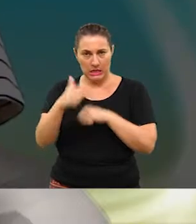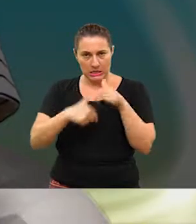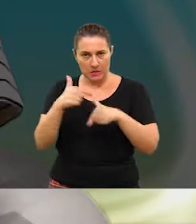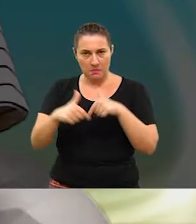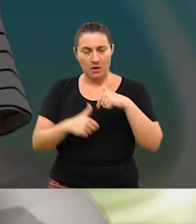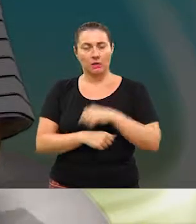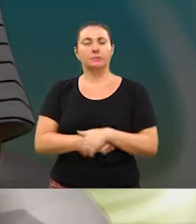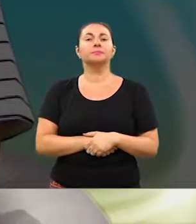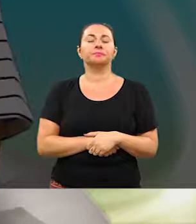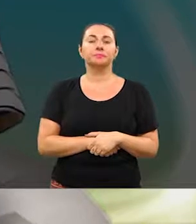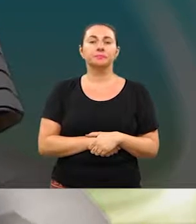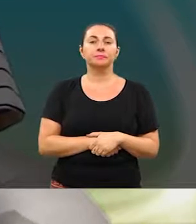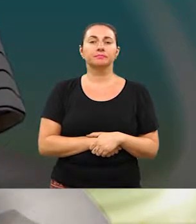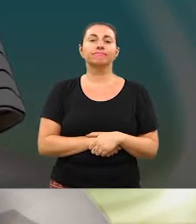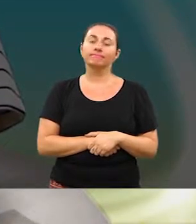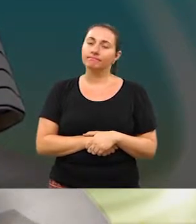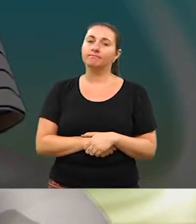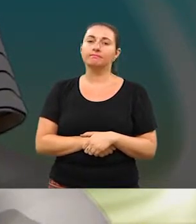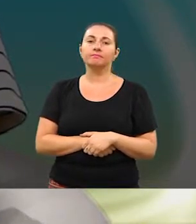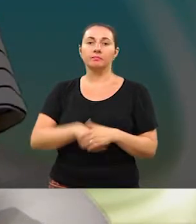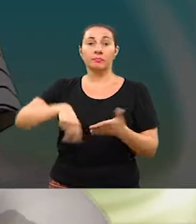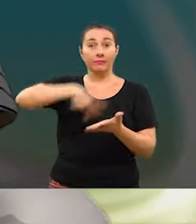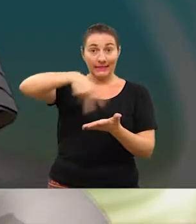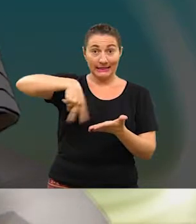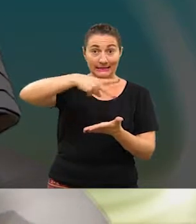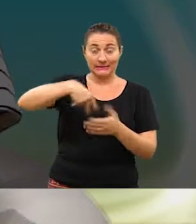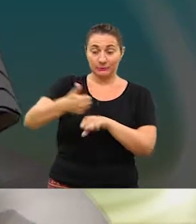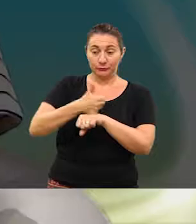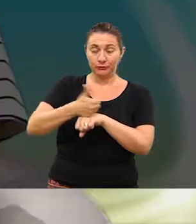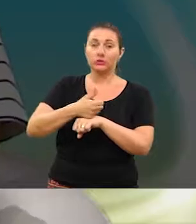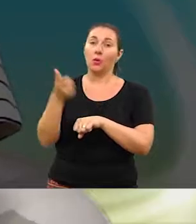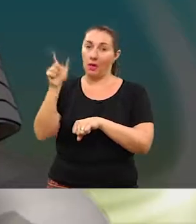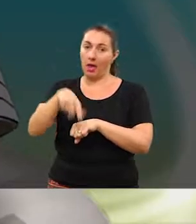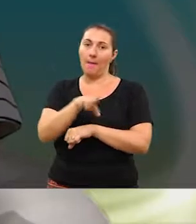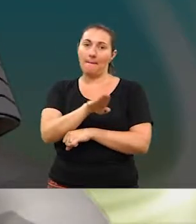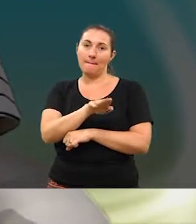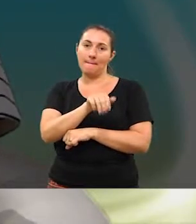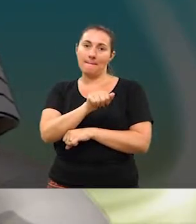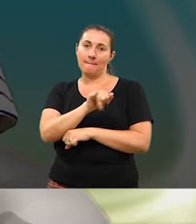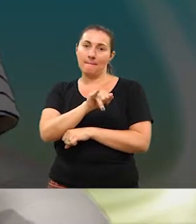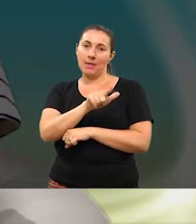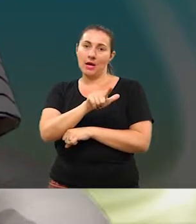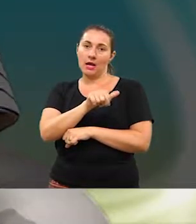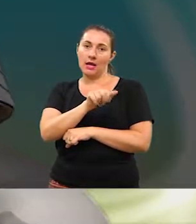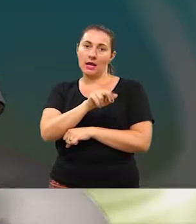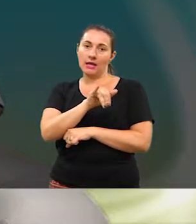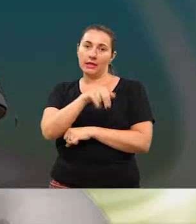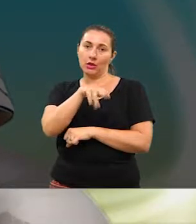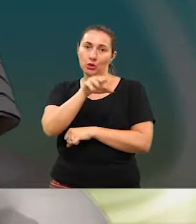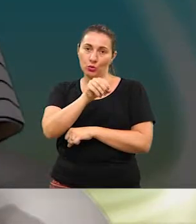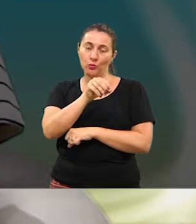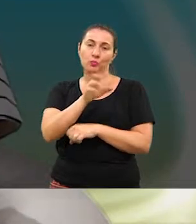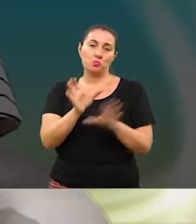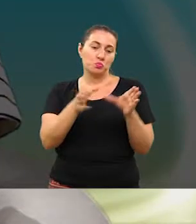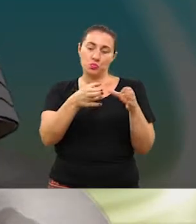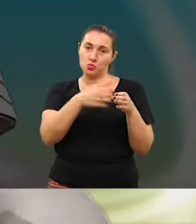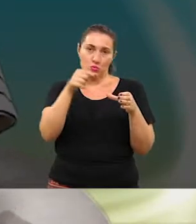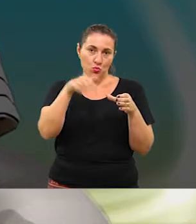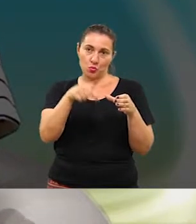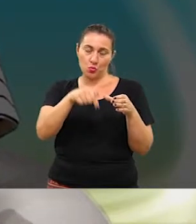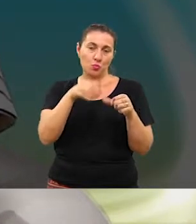Olha, um profissional da área de dança, ele consegue trabalhar ou como bailarino, né? Sendo bailarino de algum corpo de baile ou de